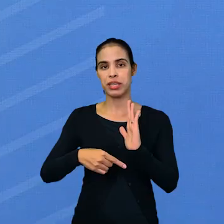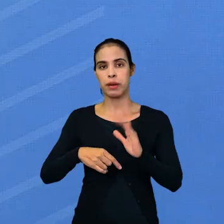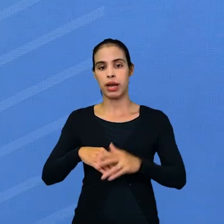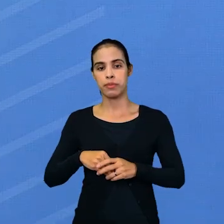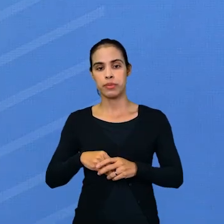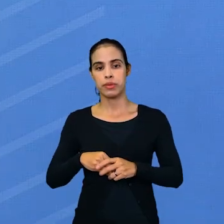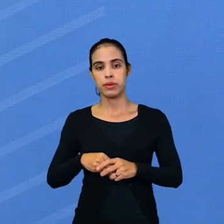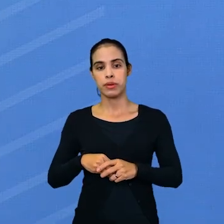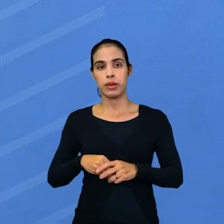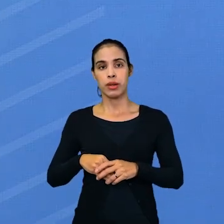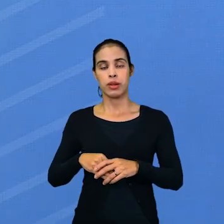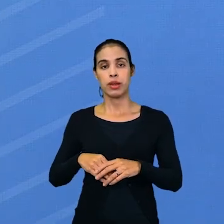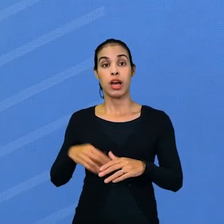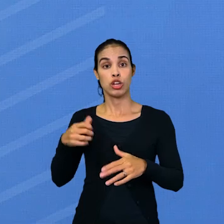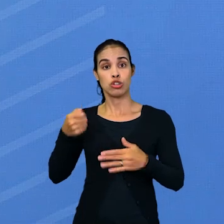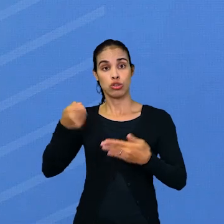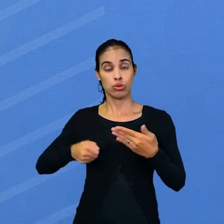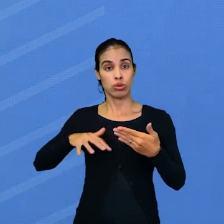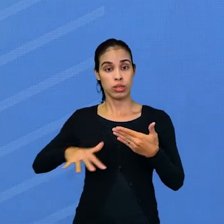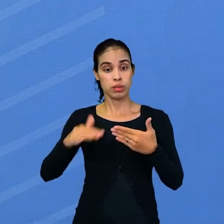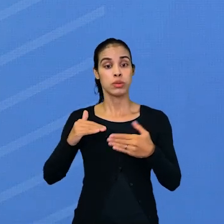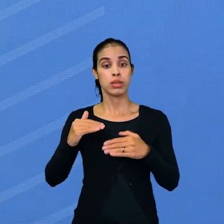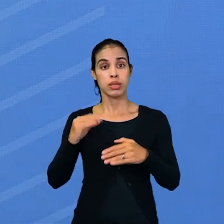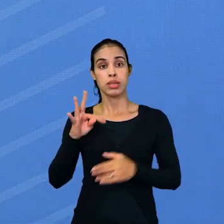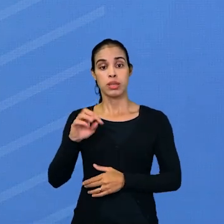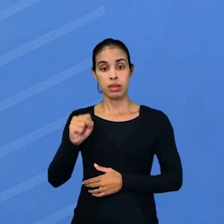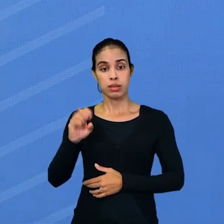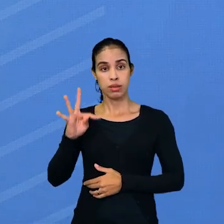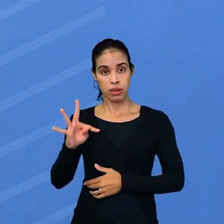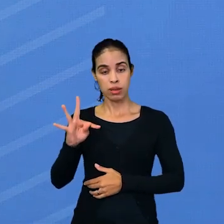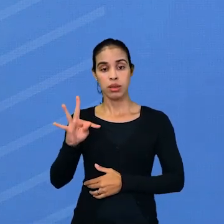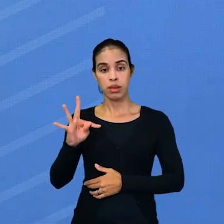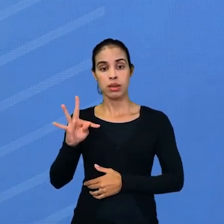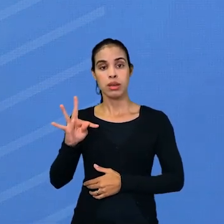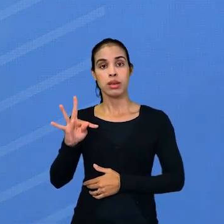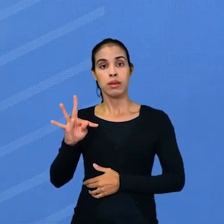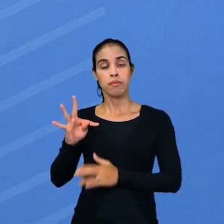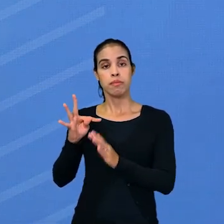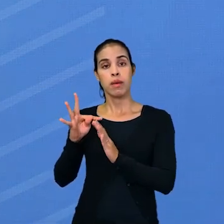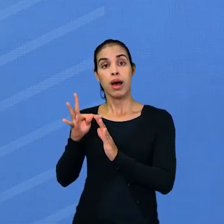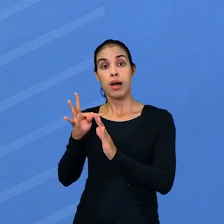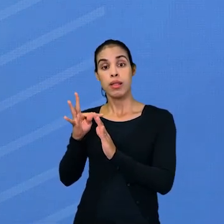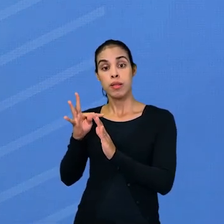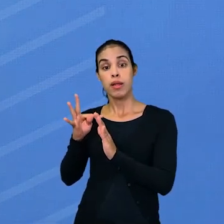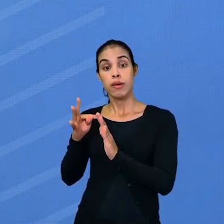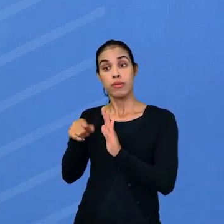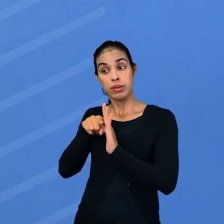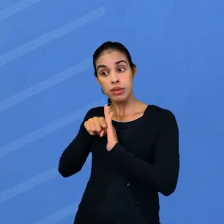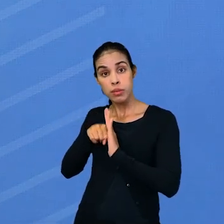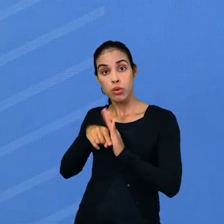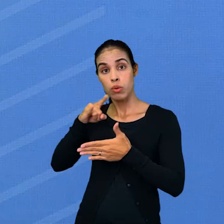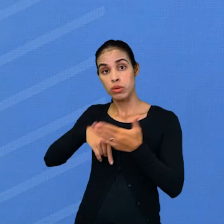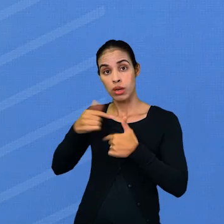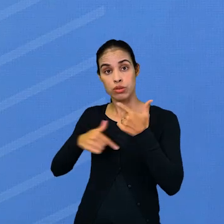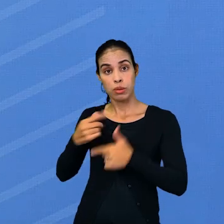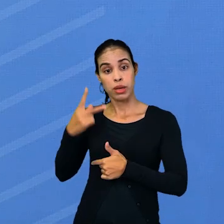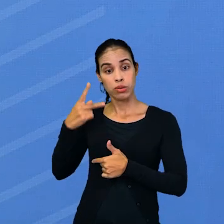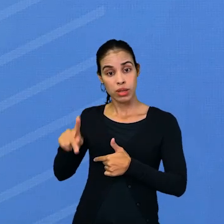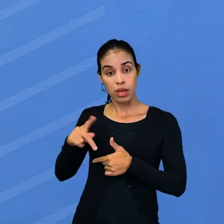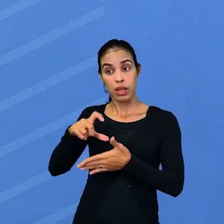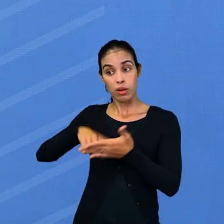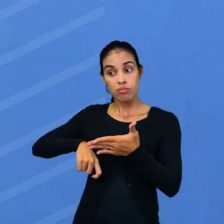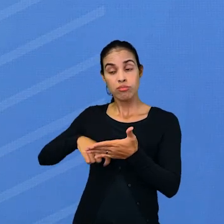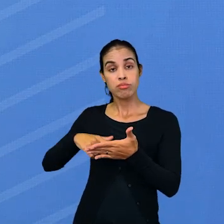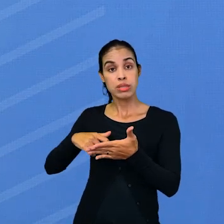cancelado. A terceira turma levou em consideração a jurisprudência do TST, que proíbe a interrupção do benefício durante a suspensão do contrato